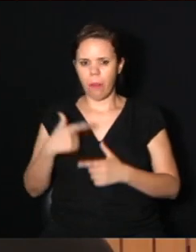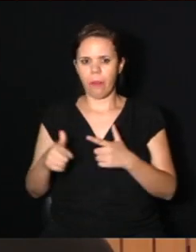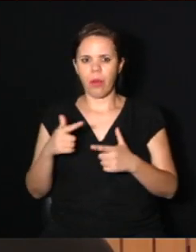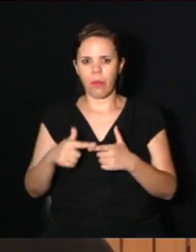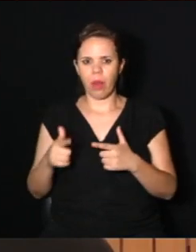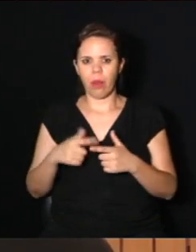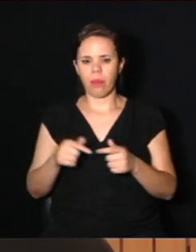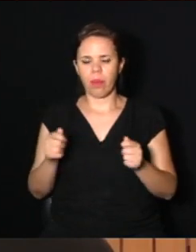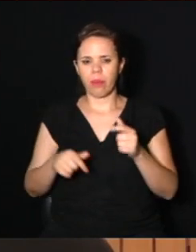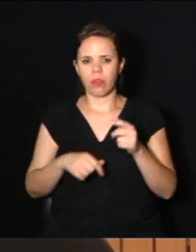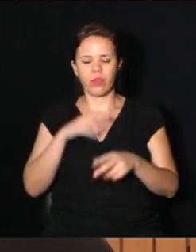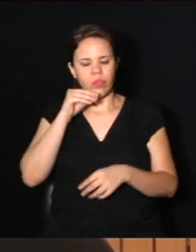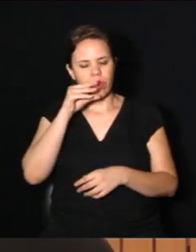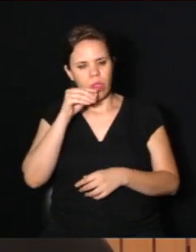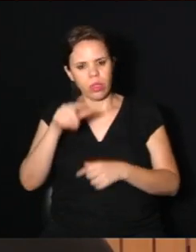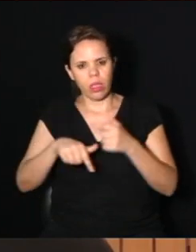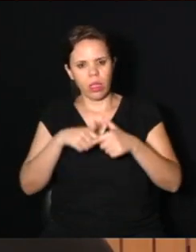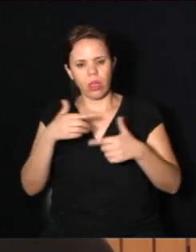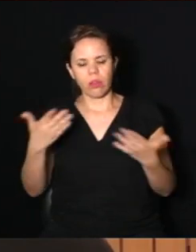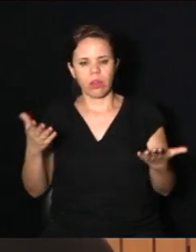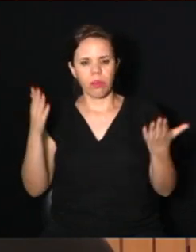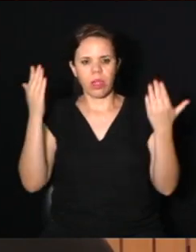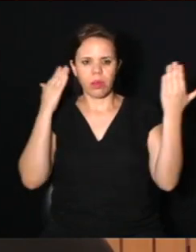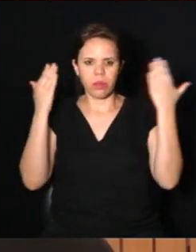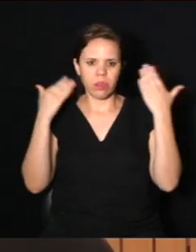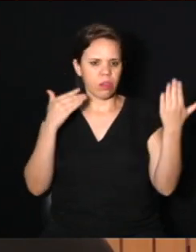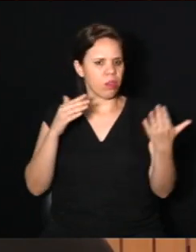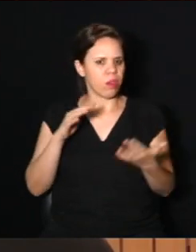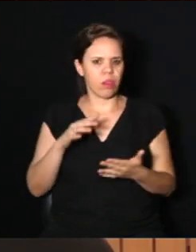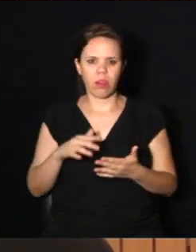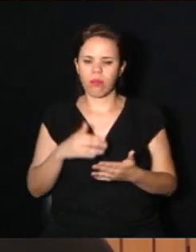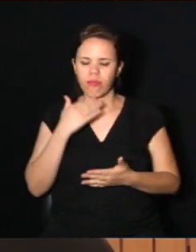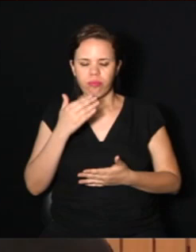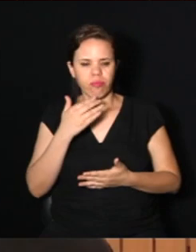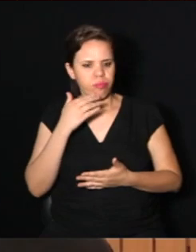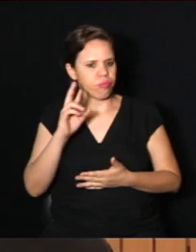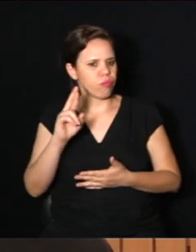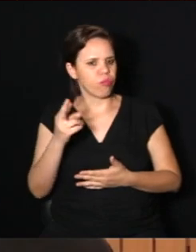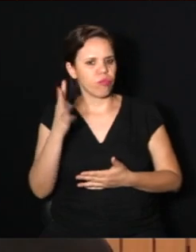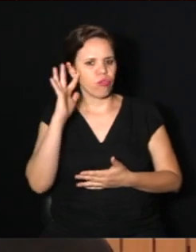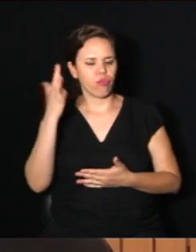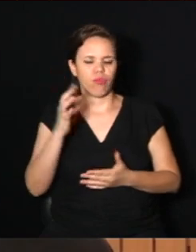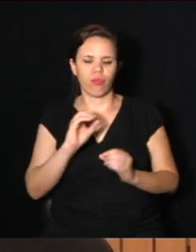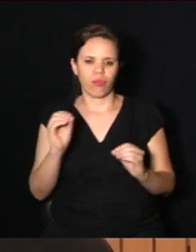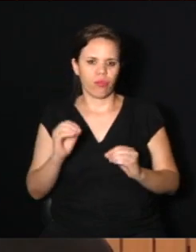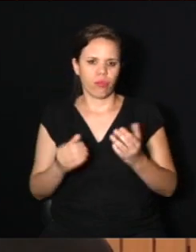de condições de trabalho que não é resolvida. E aí isso não só